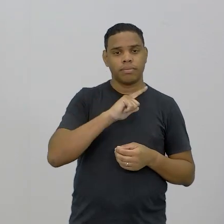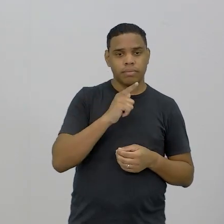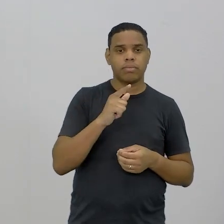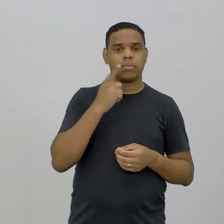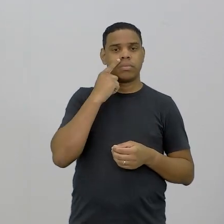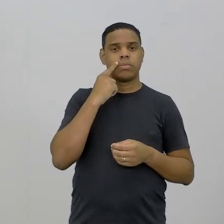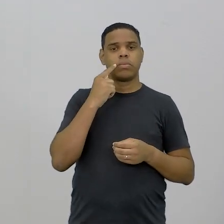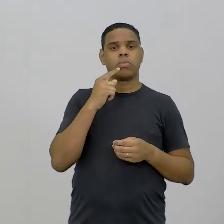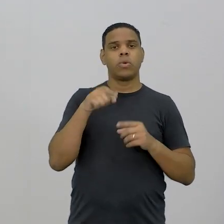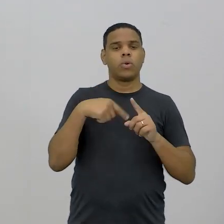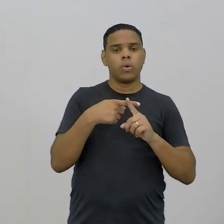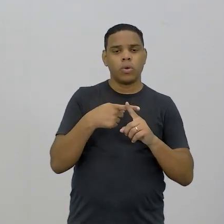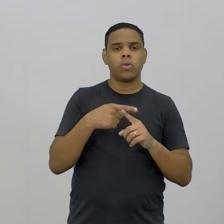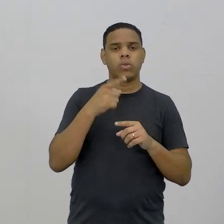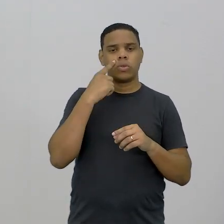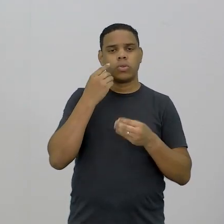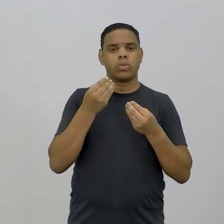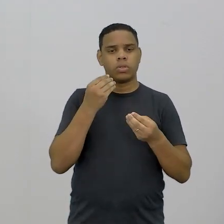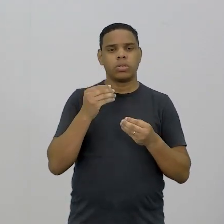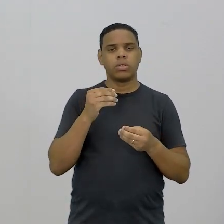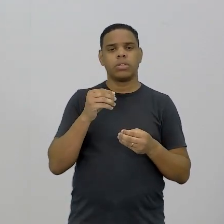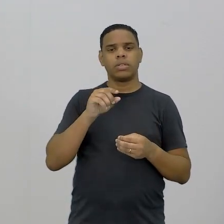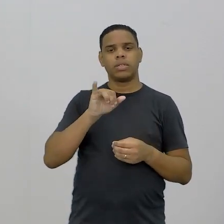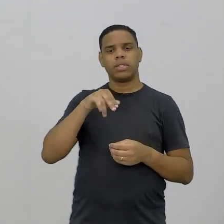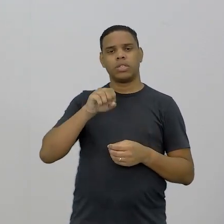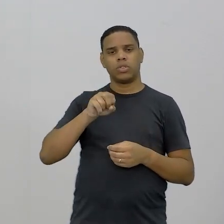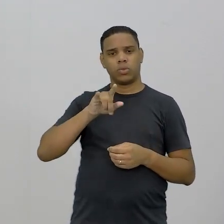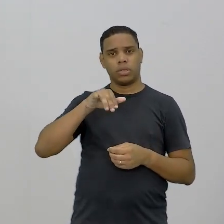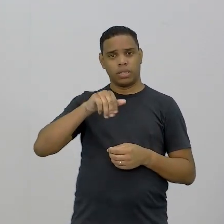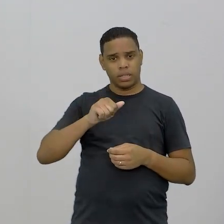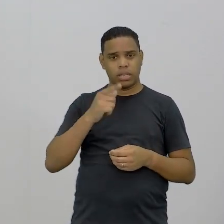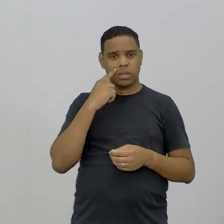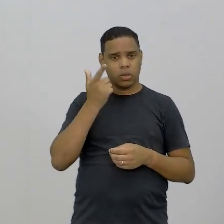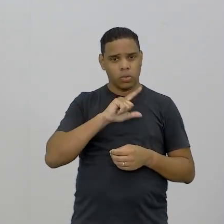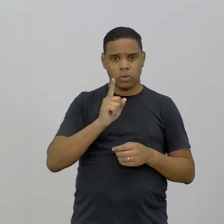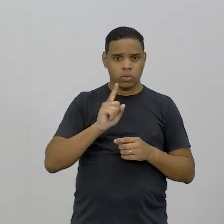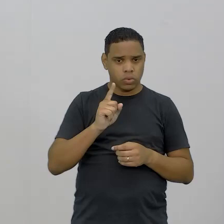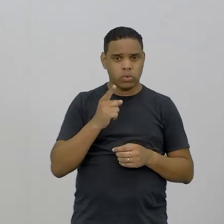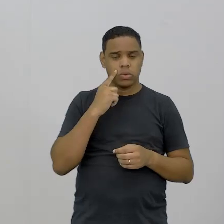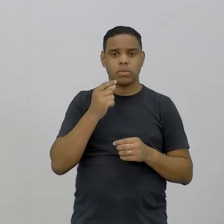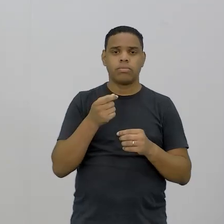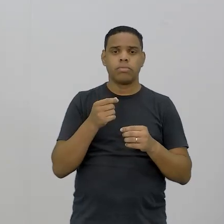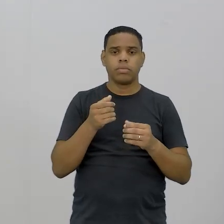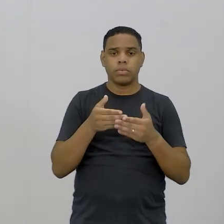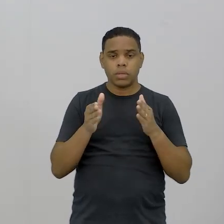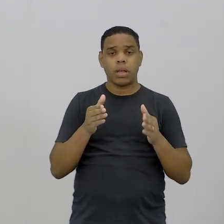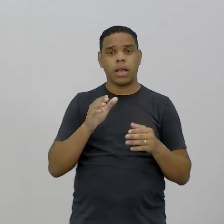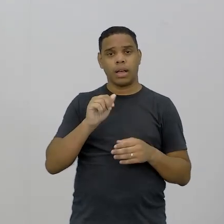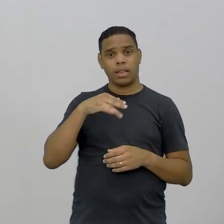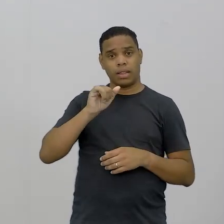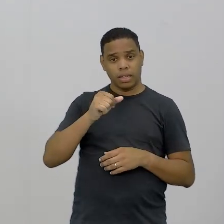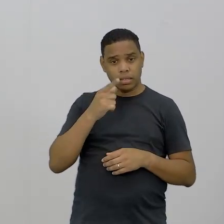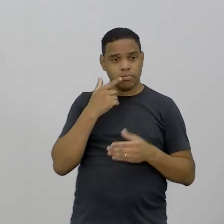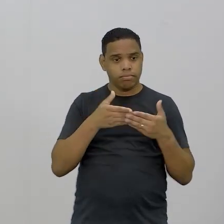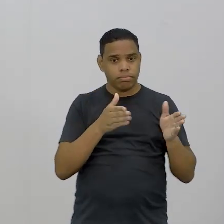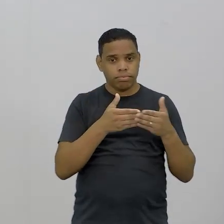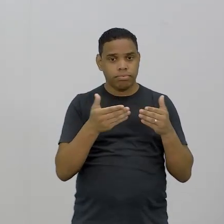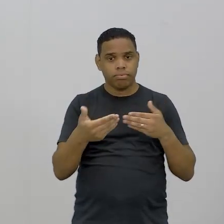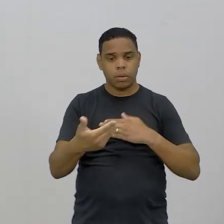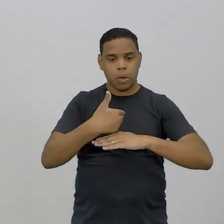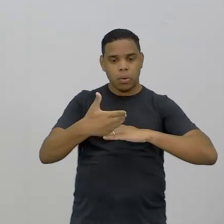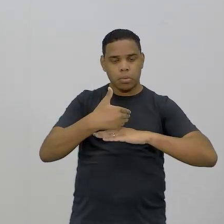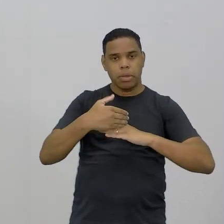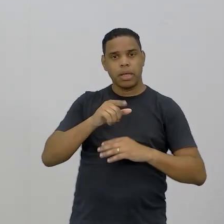conseguindo acoplar direitinho ali com a insulina para permitir então a abertura dos canais e para permitir a entrada